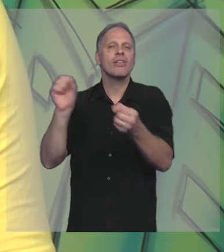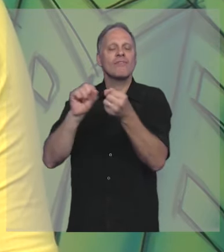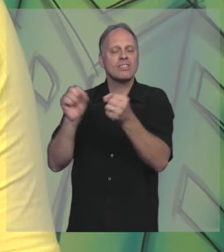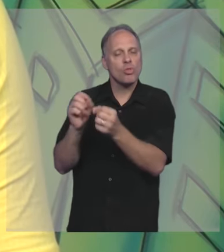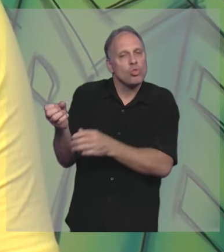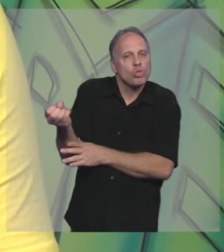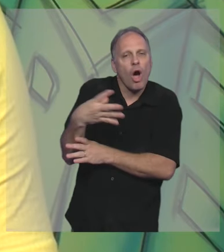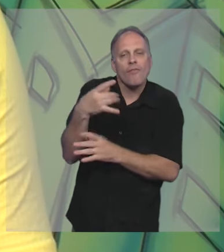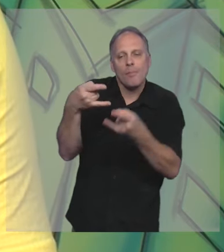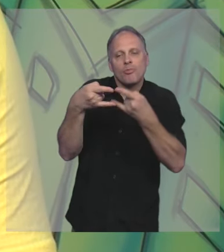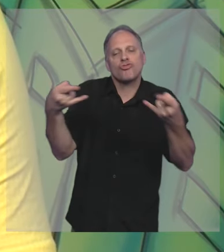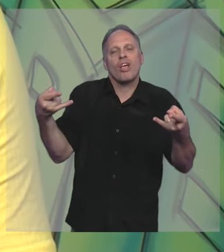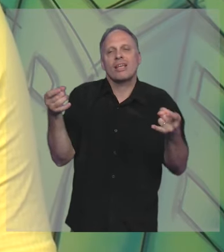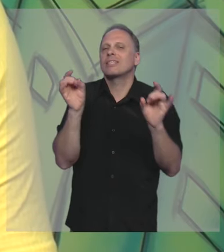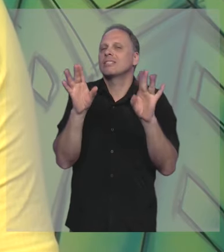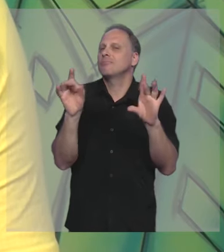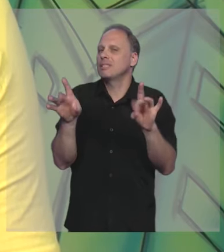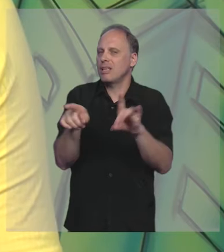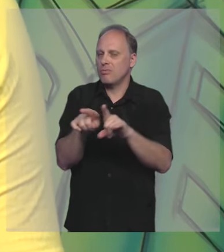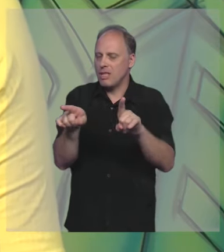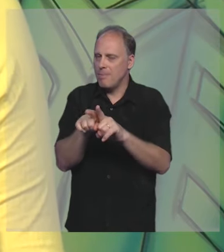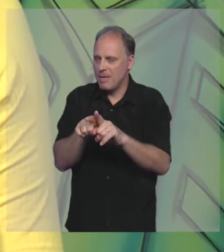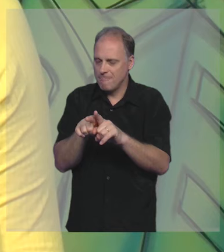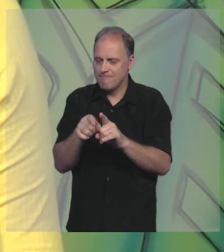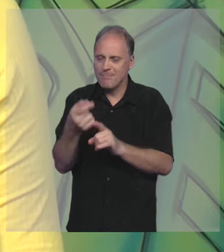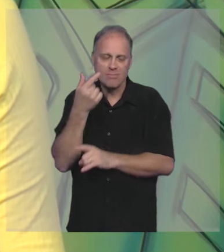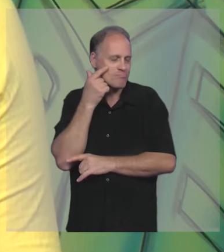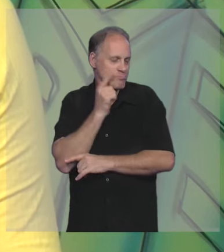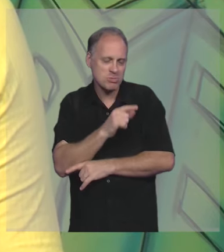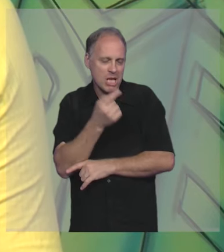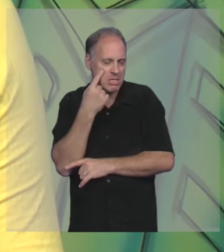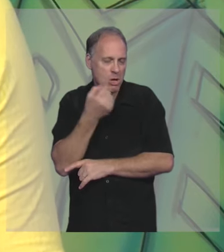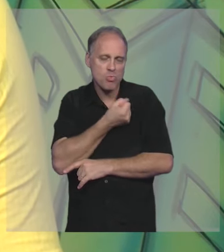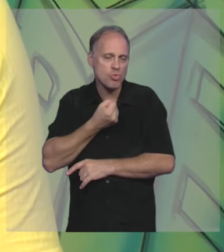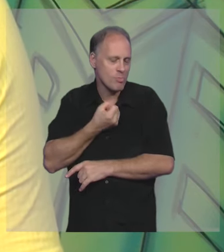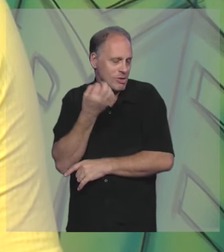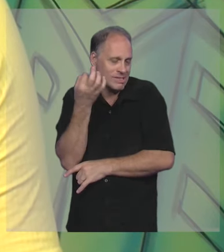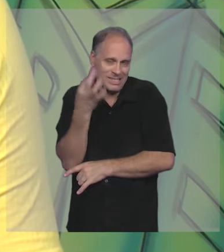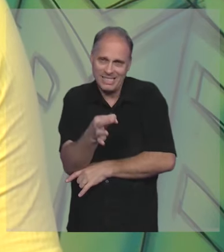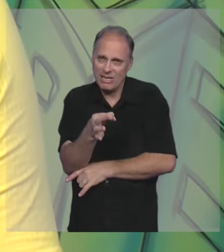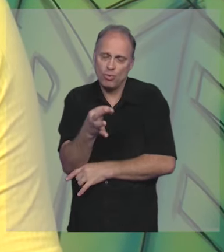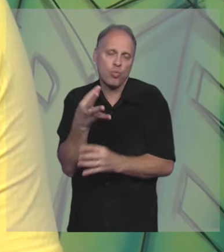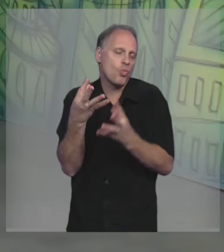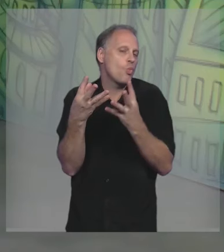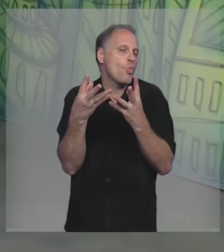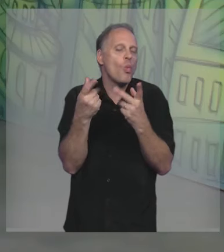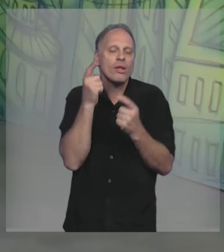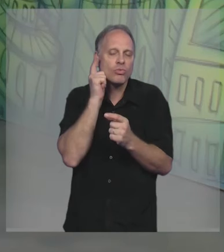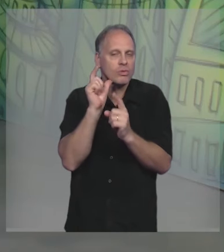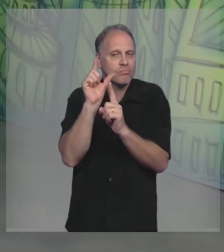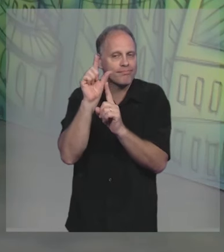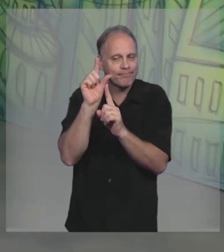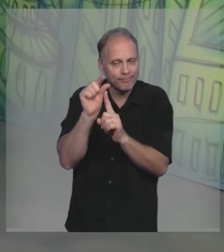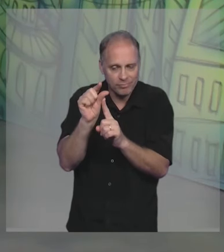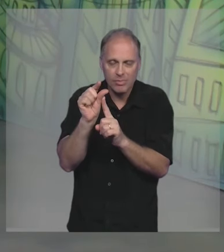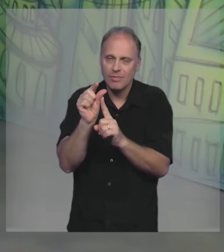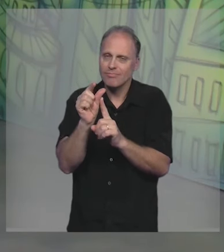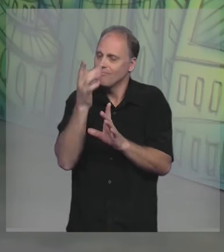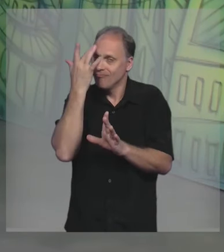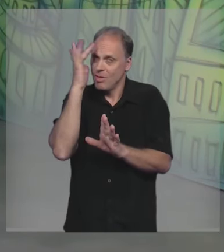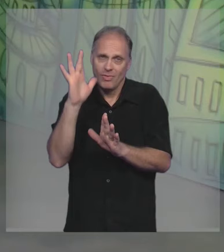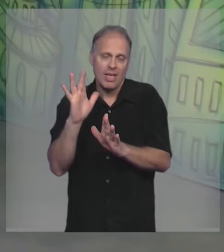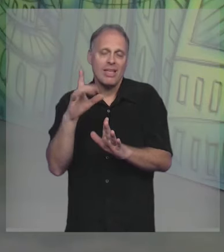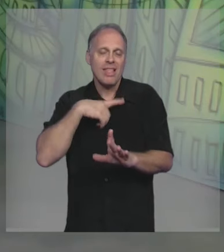configuração para as questões do cheque especial. A gente não consegue ter um número exato ainda de quanto que conseguiu reduzir. Teve